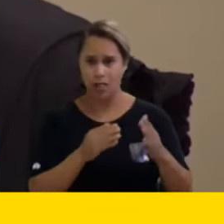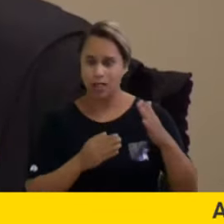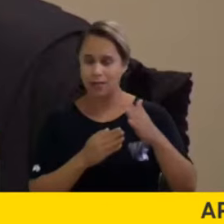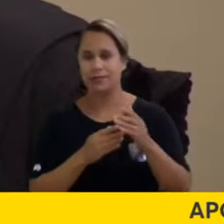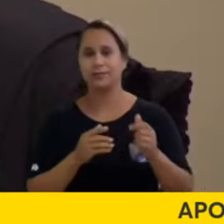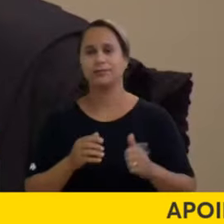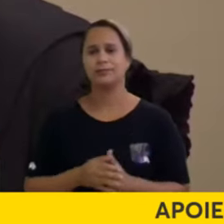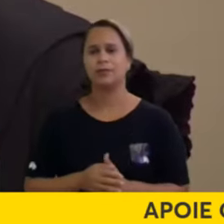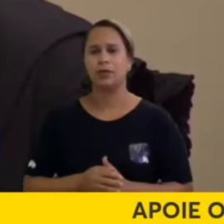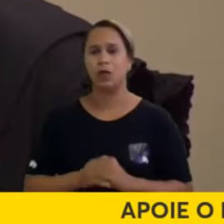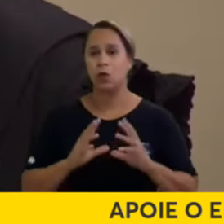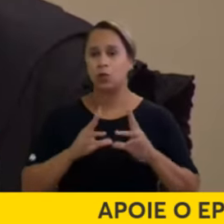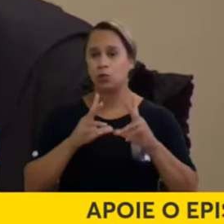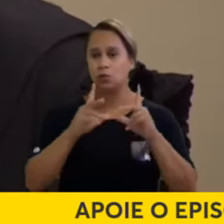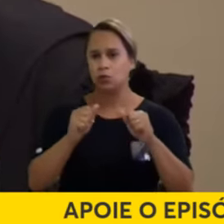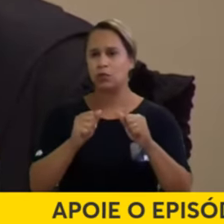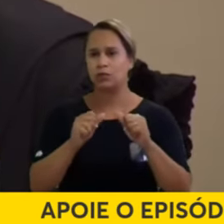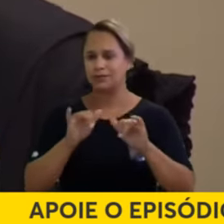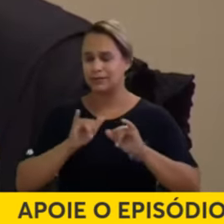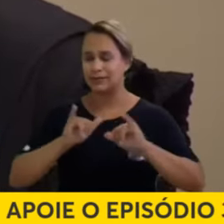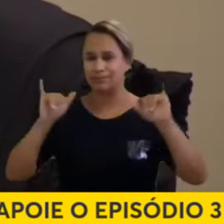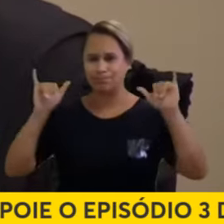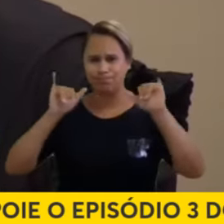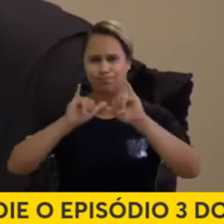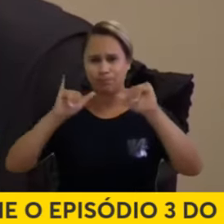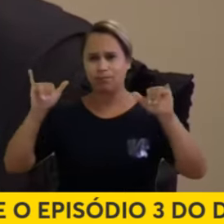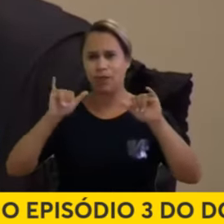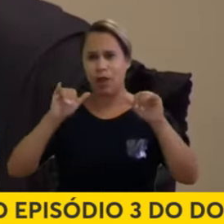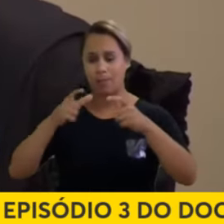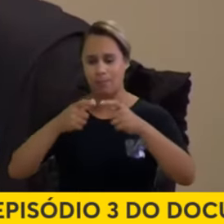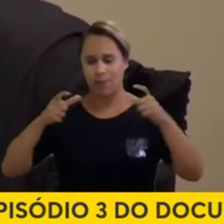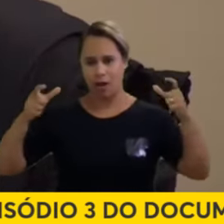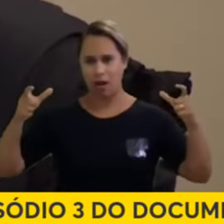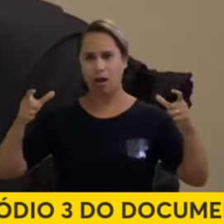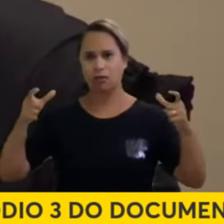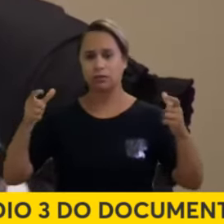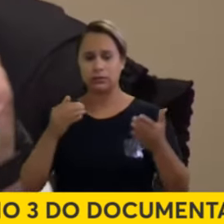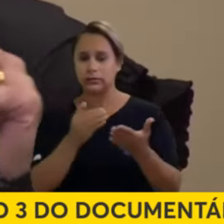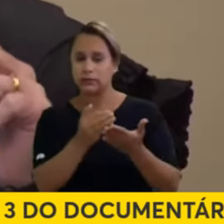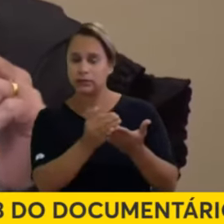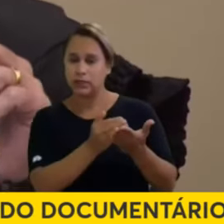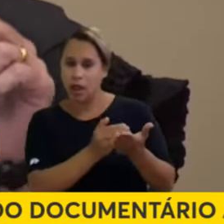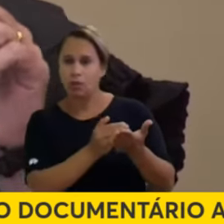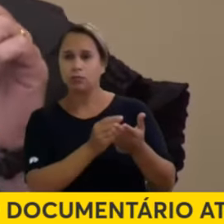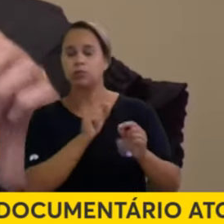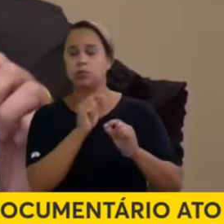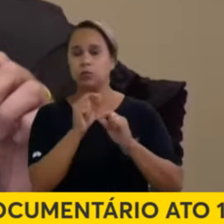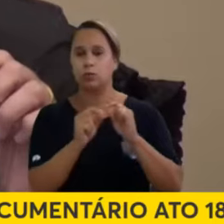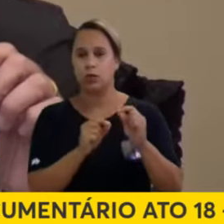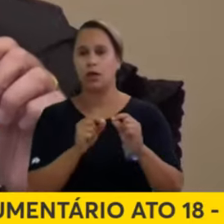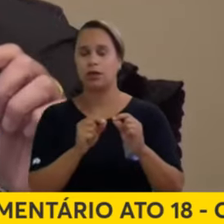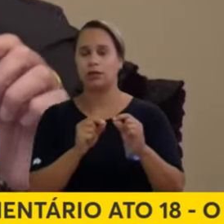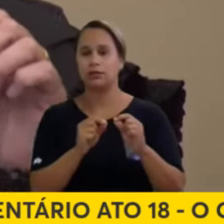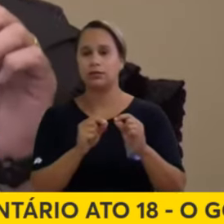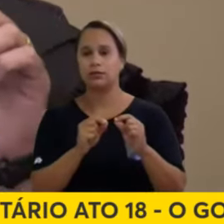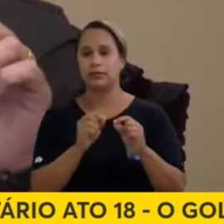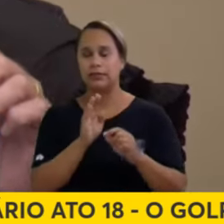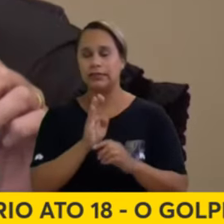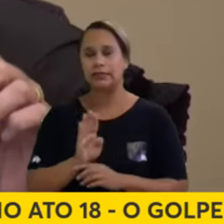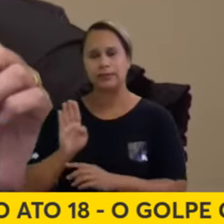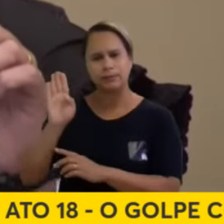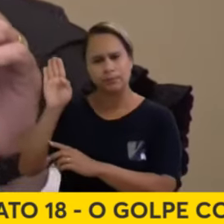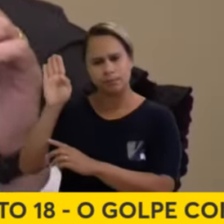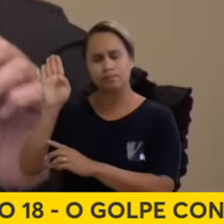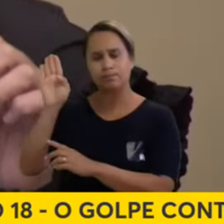chamada maior porque mais abrangente desde o início tem a finalidade de da candidatura realizada e em